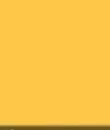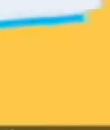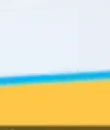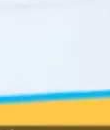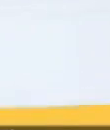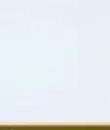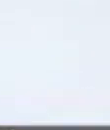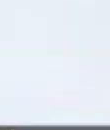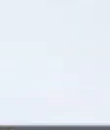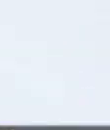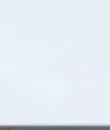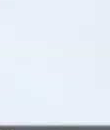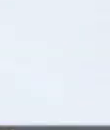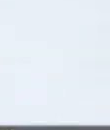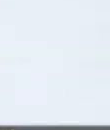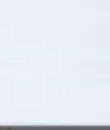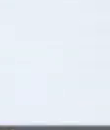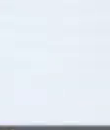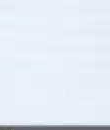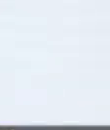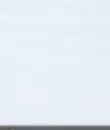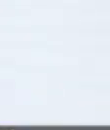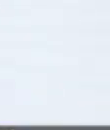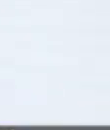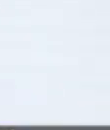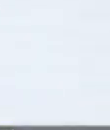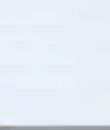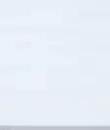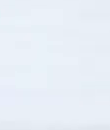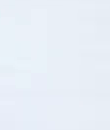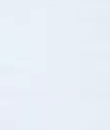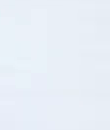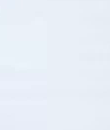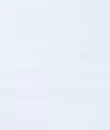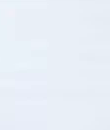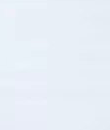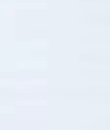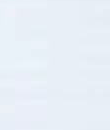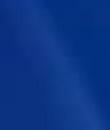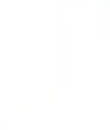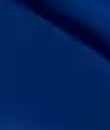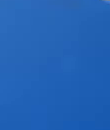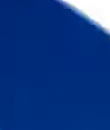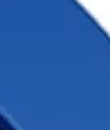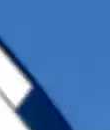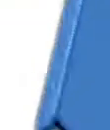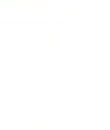dela. Cidadania é saber conviver com as diferenças.